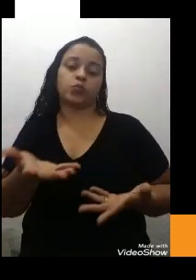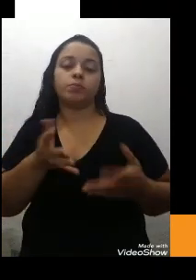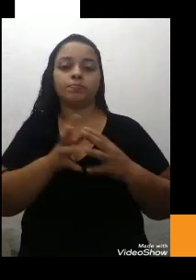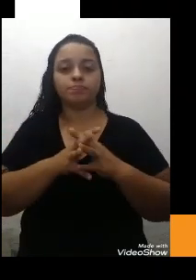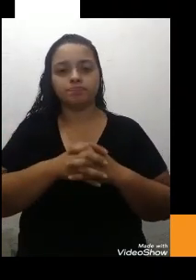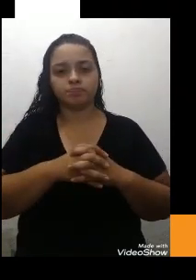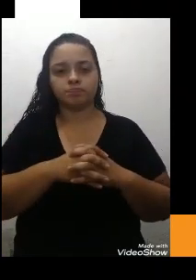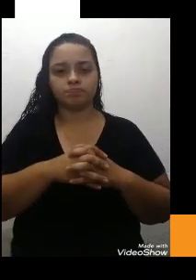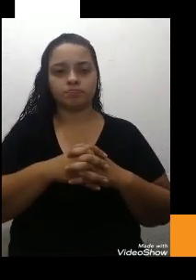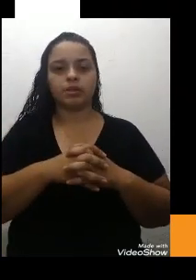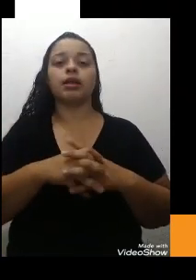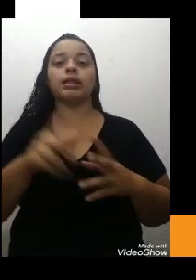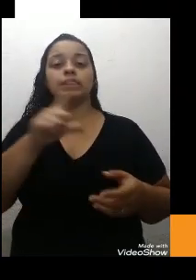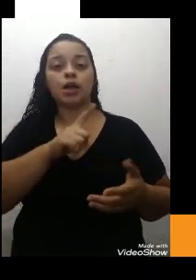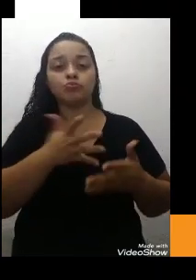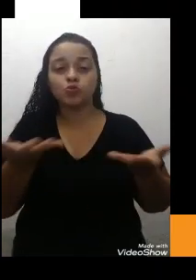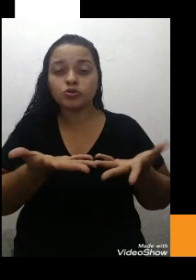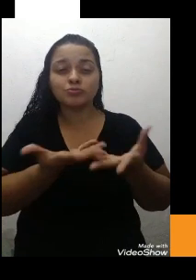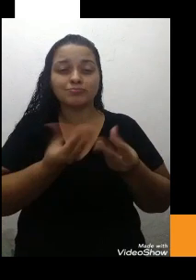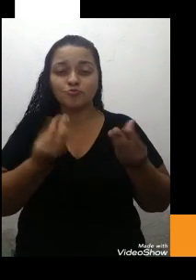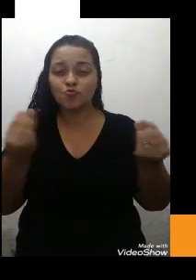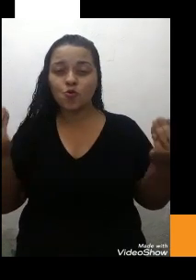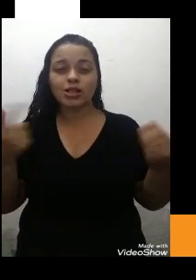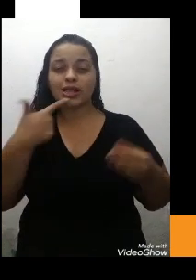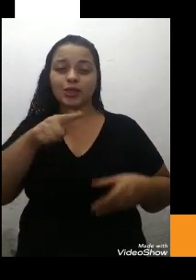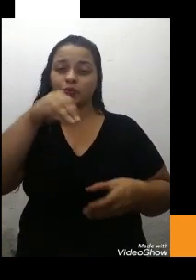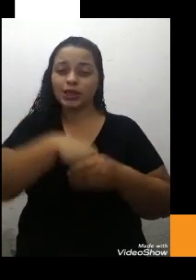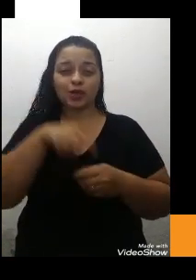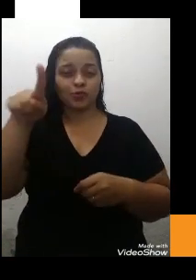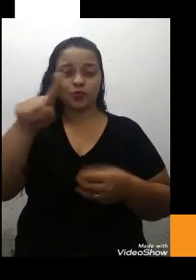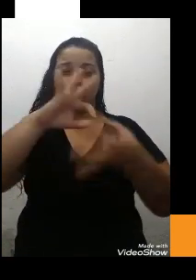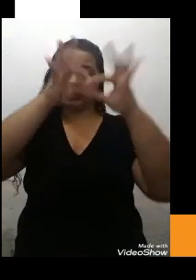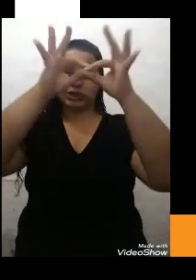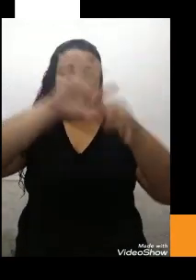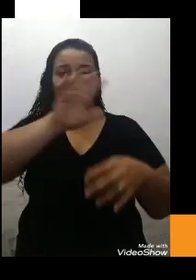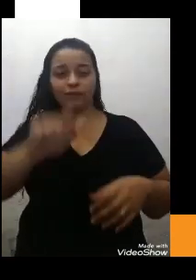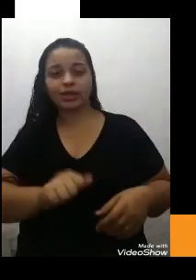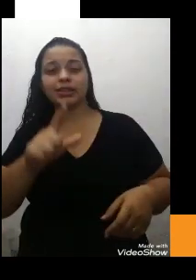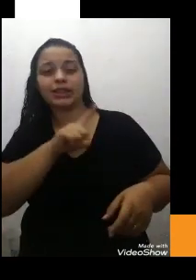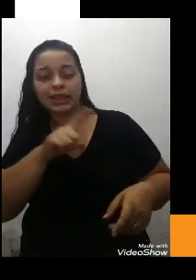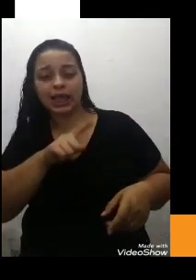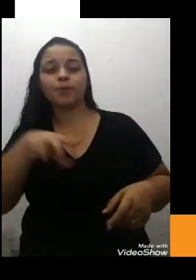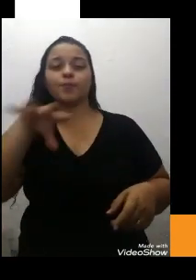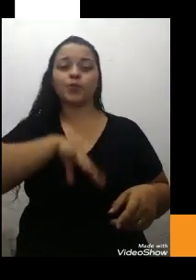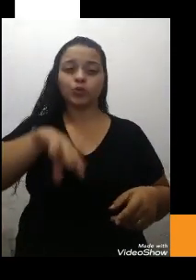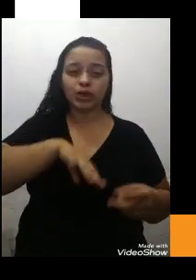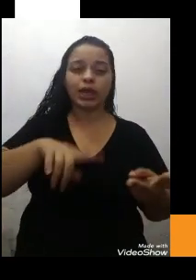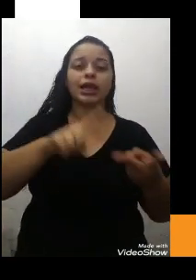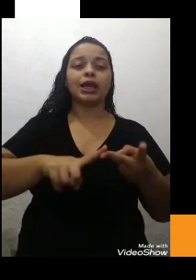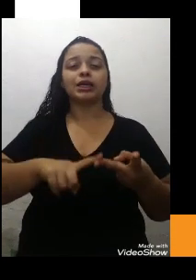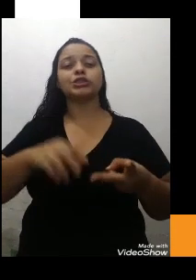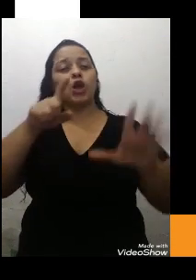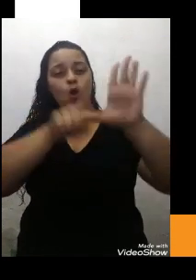A gente tem hoje diversas línguas no continente africano, né? Desde o português, onde a gente encontra em Angola, em